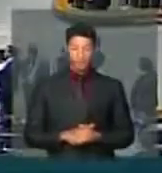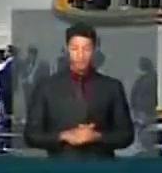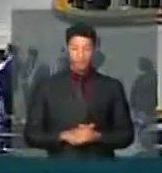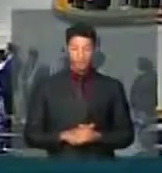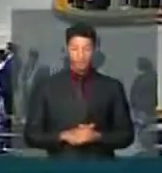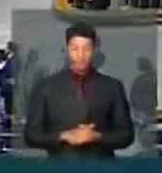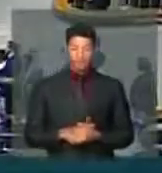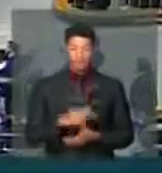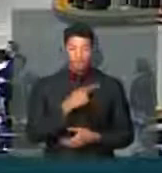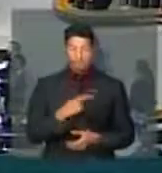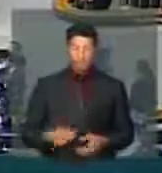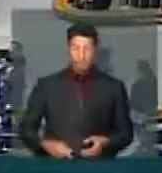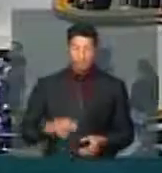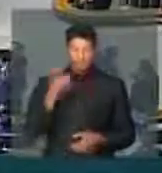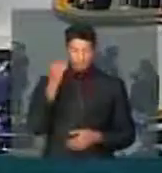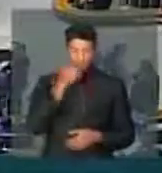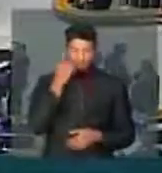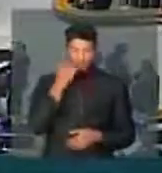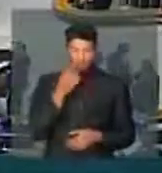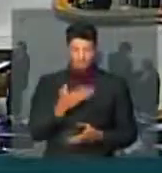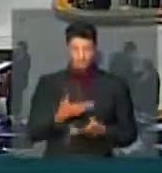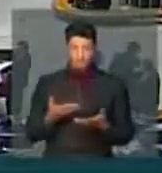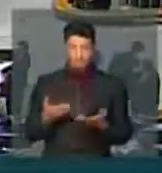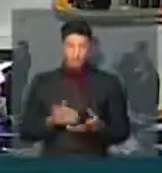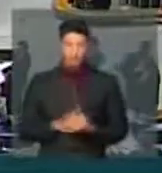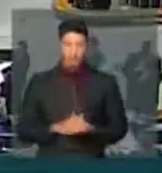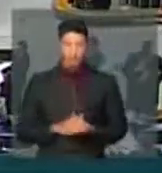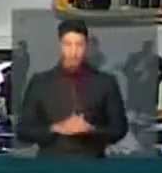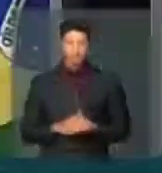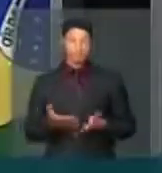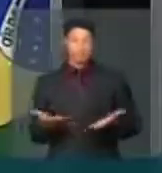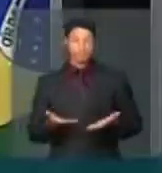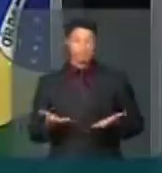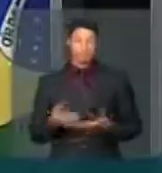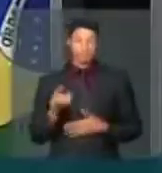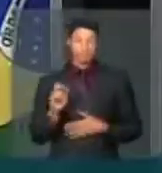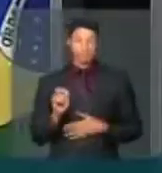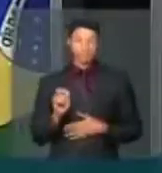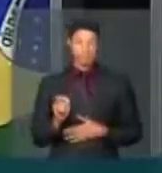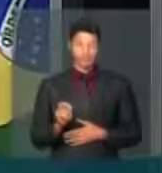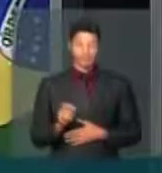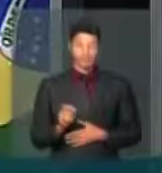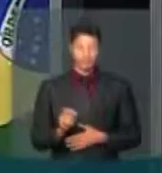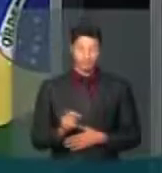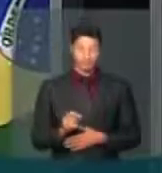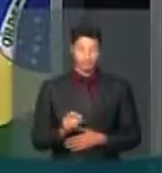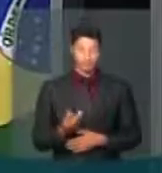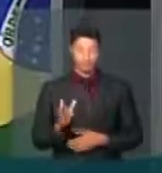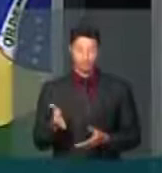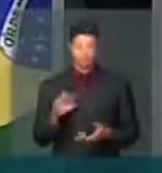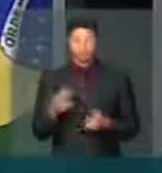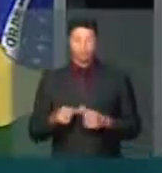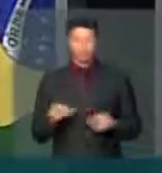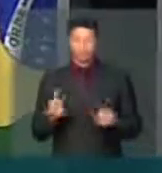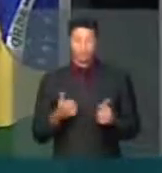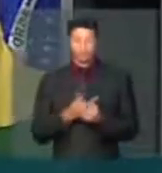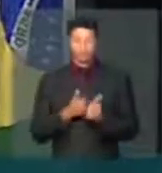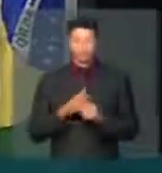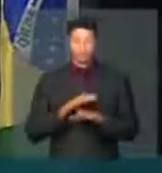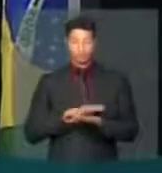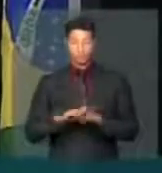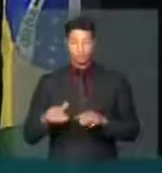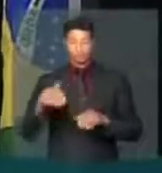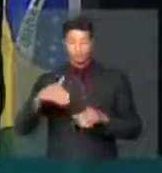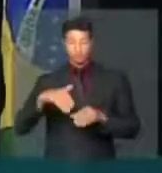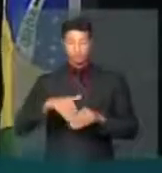Senhor presidente, senhores deputados, senhoras deputadas, nesse momento em que já estamos próximos do encerramento